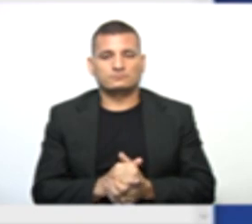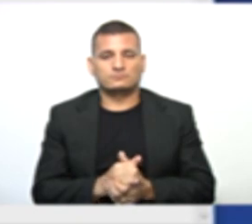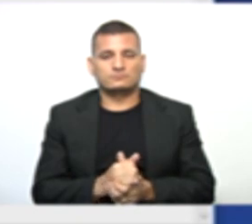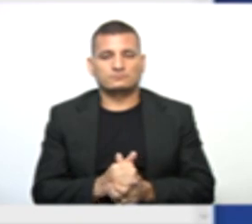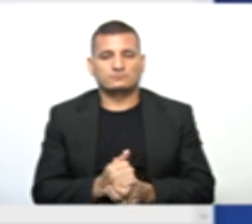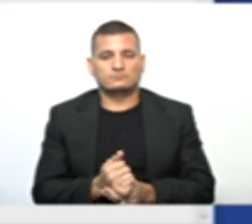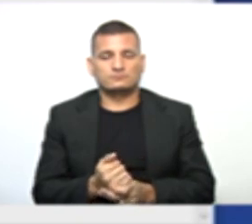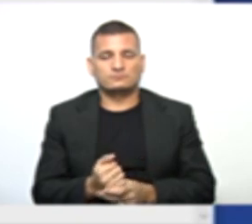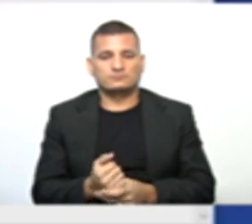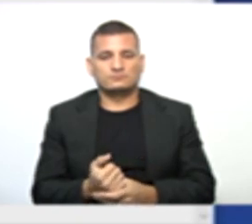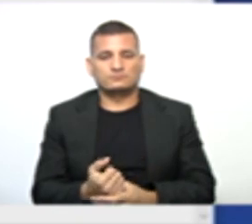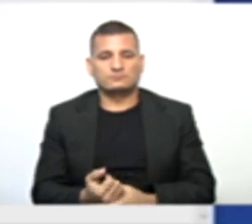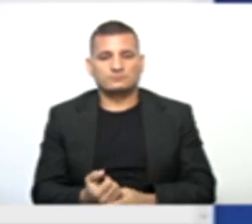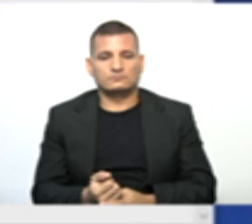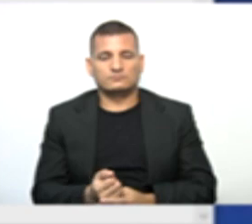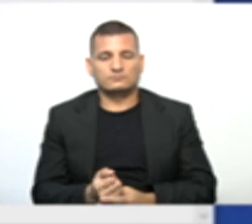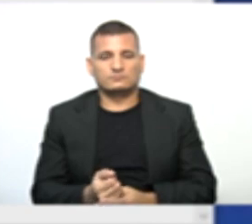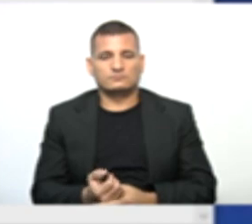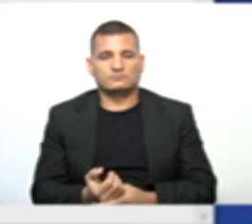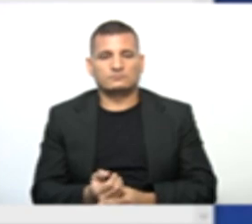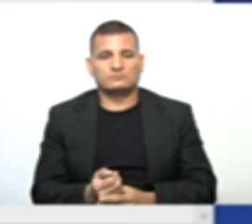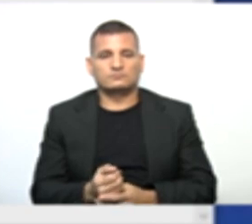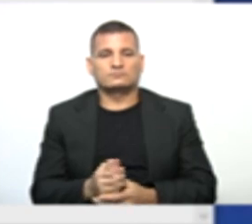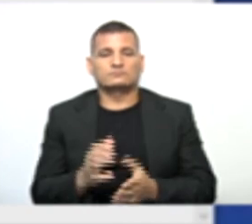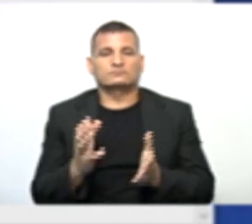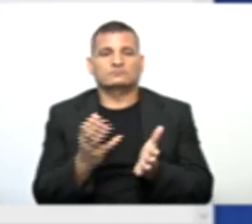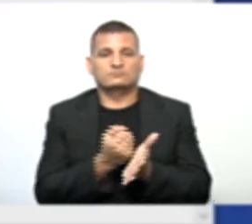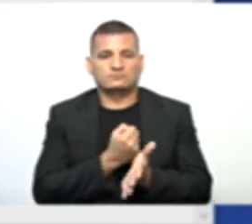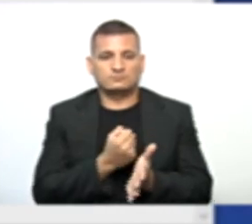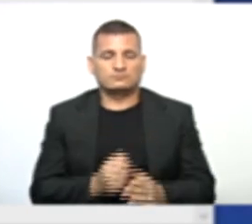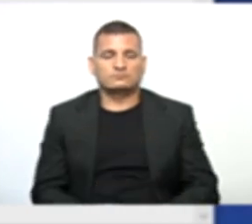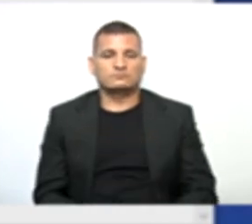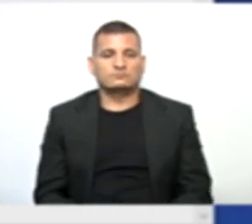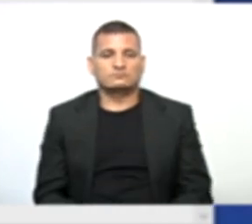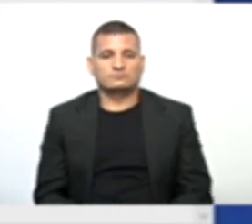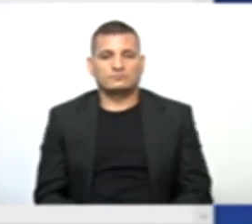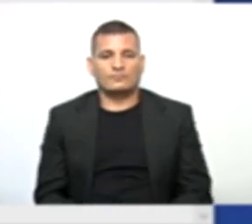vai perguntar se eu quero salvar sim, vou dar o nome de